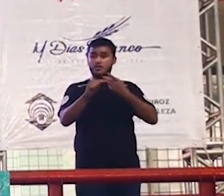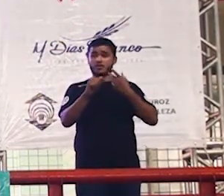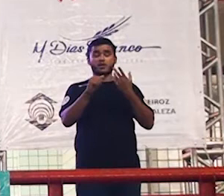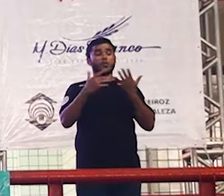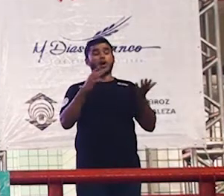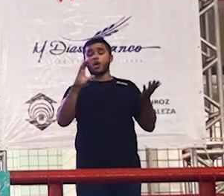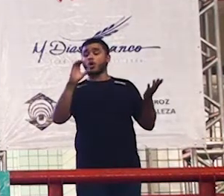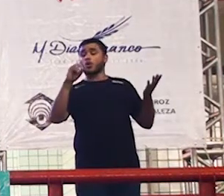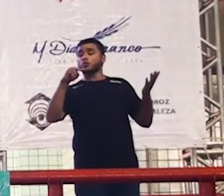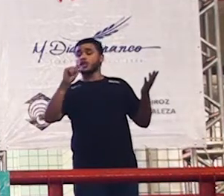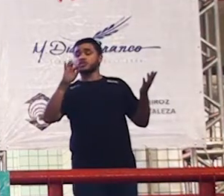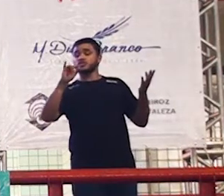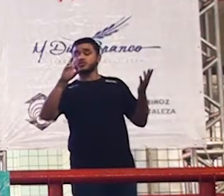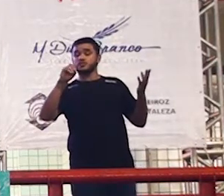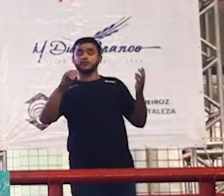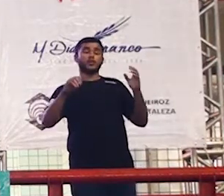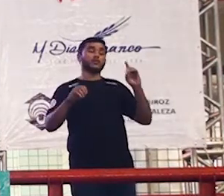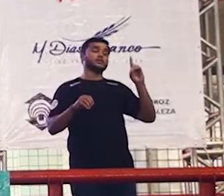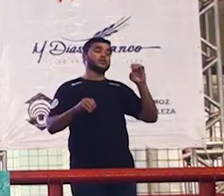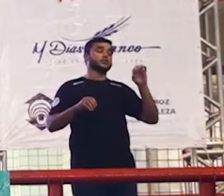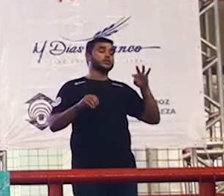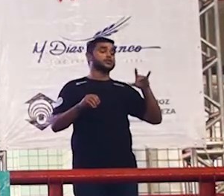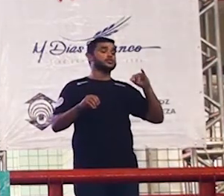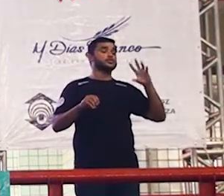denotativamente ou conotativamente?